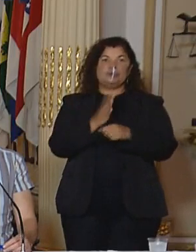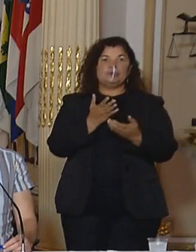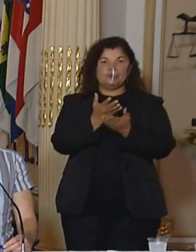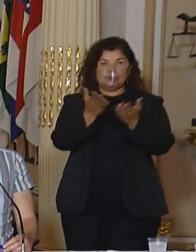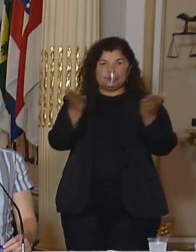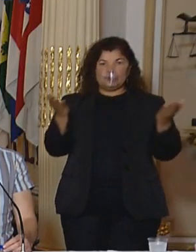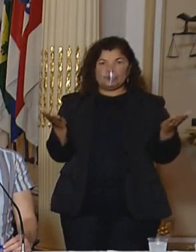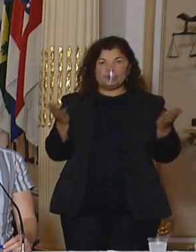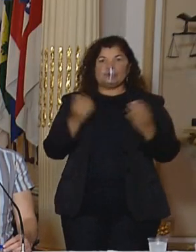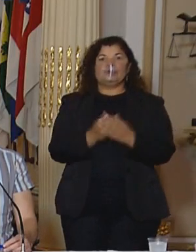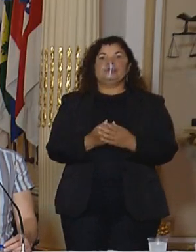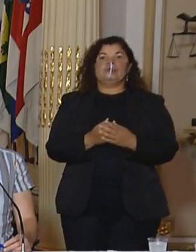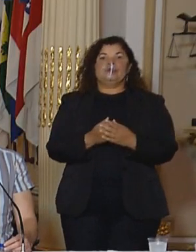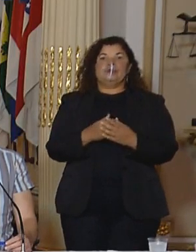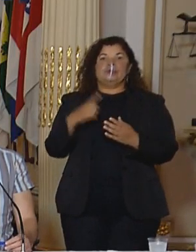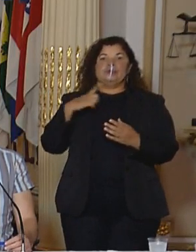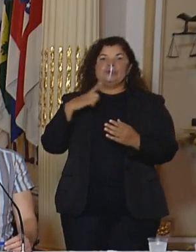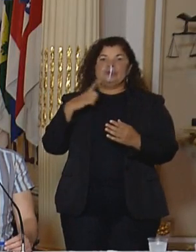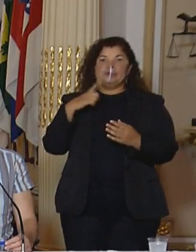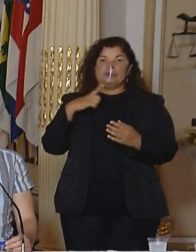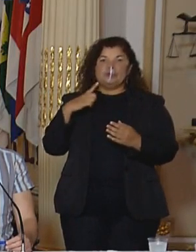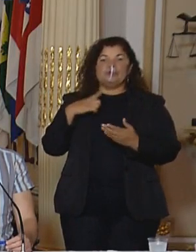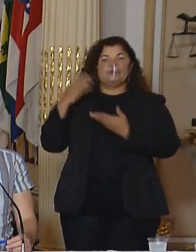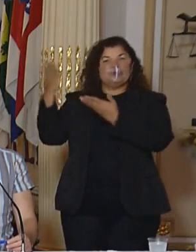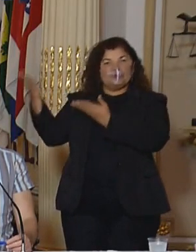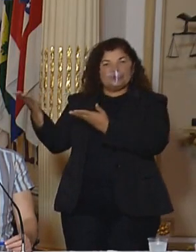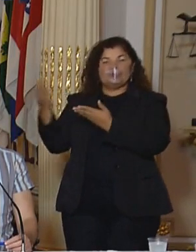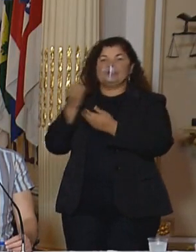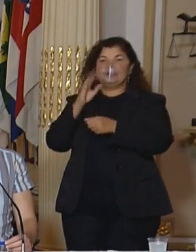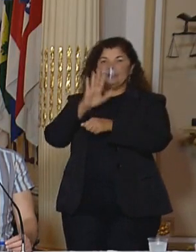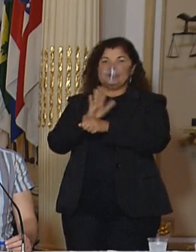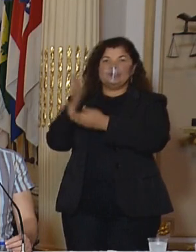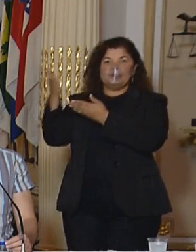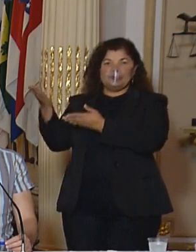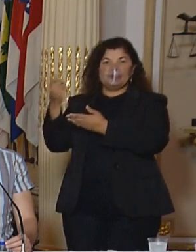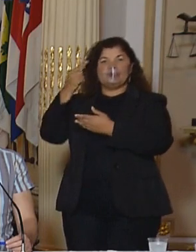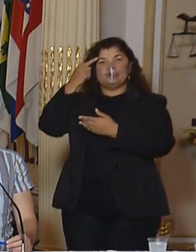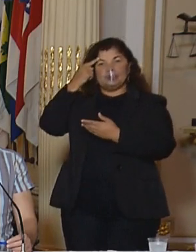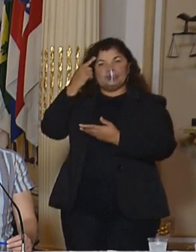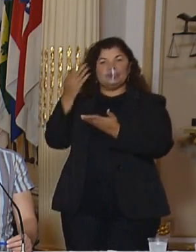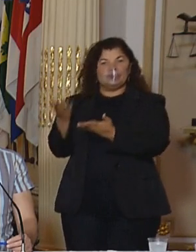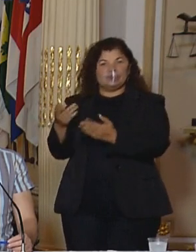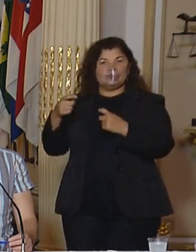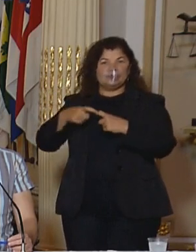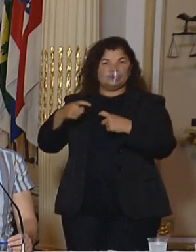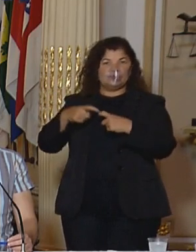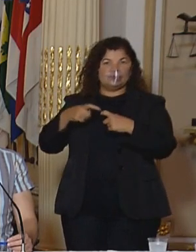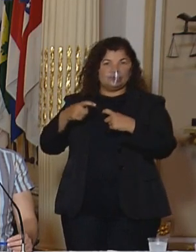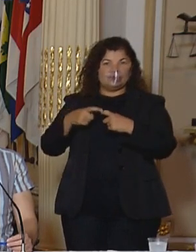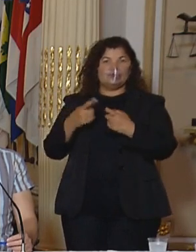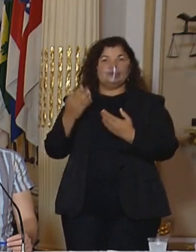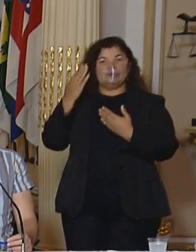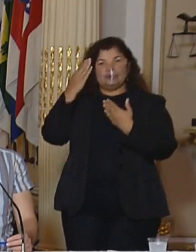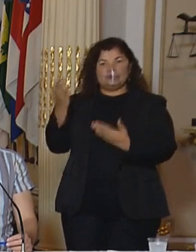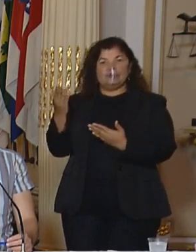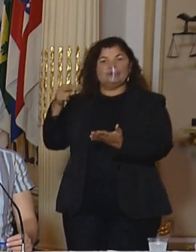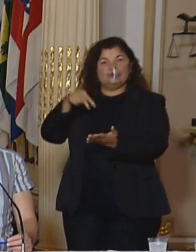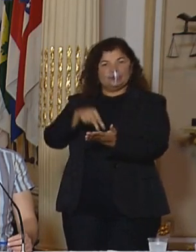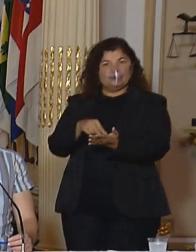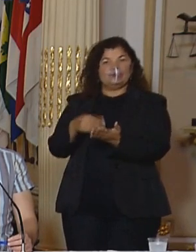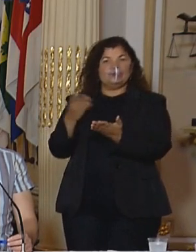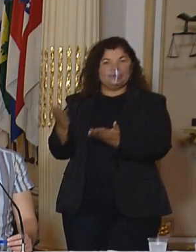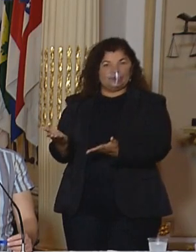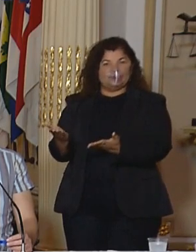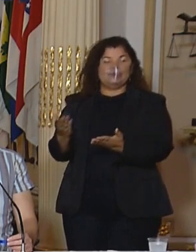a todas e todos. Boa tarde, doutor Jailson, doutor Demetrios. Queria aqui agradecer, inclusive, ao doutor Demetrios aí,